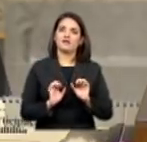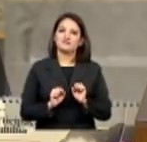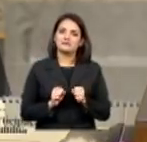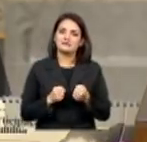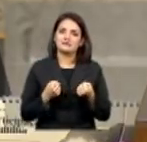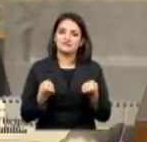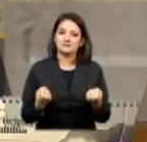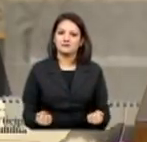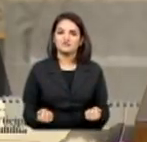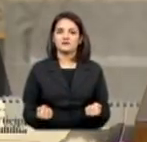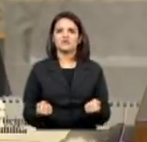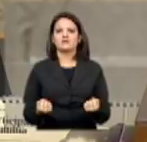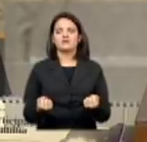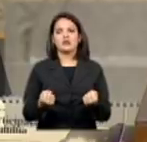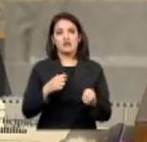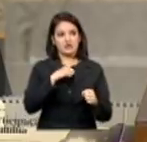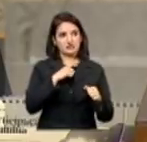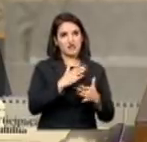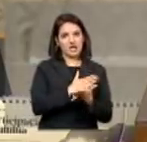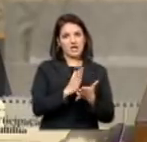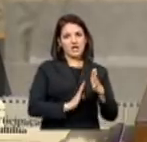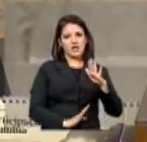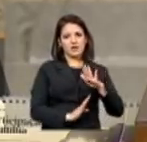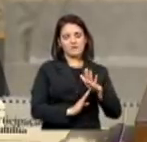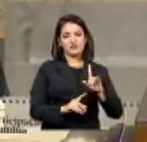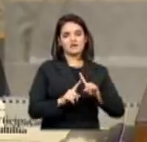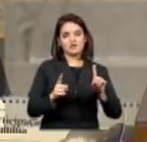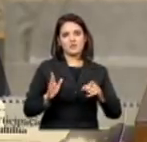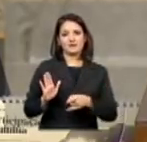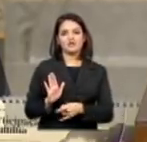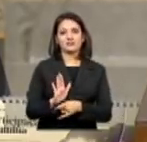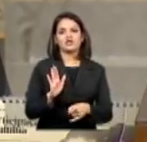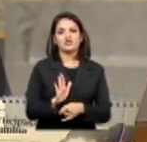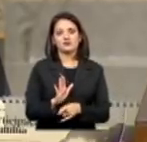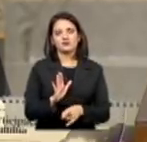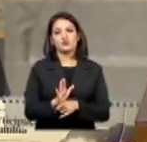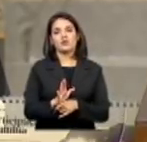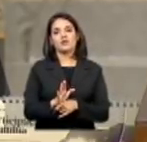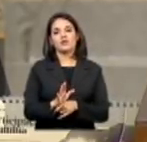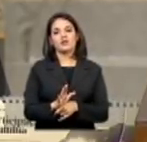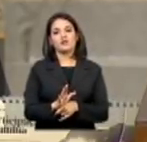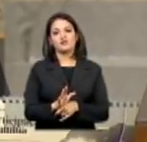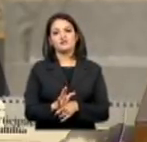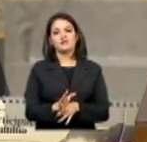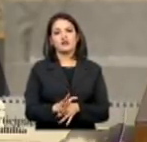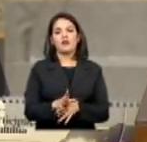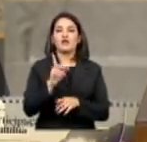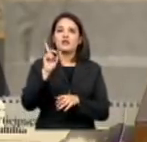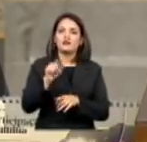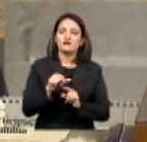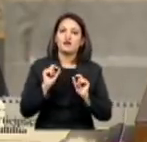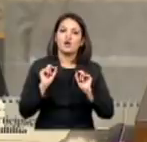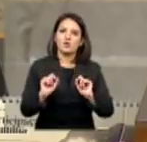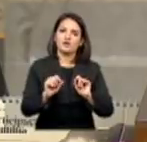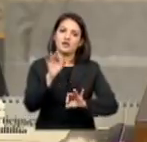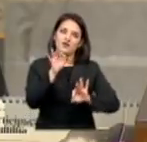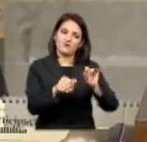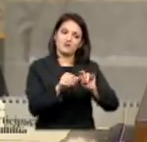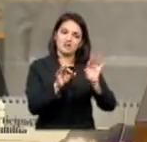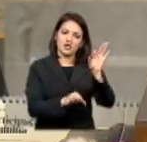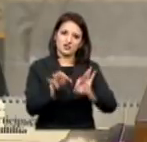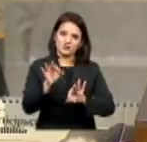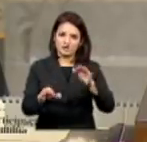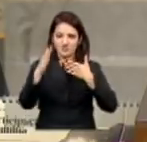muitas limitações para esta missão tão nobre de distribuição da justiça agradeço a vossa excelência